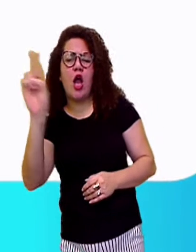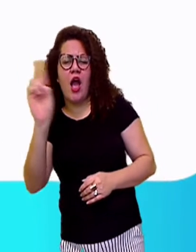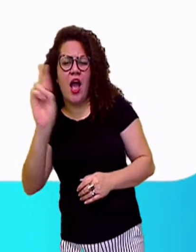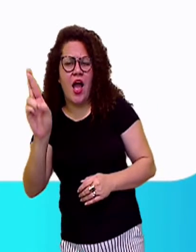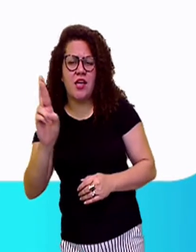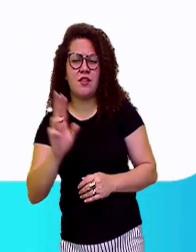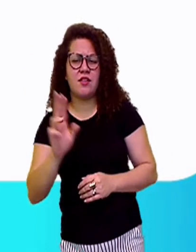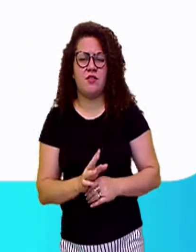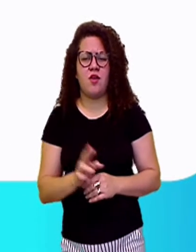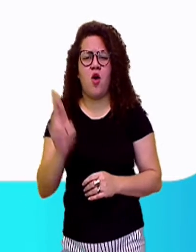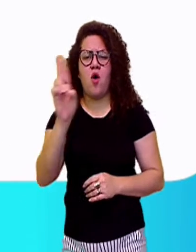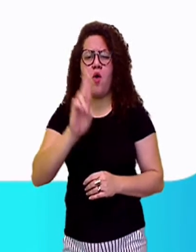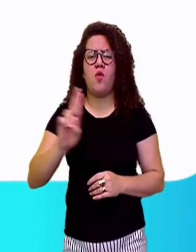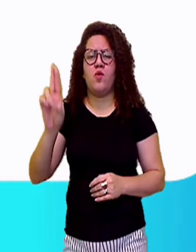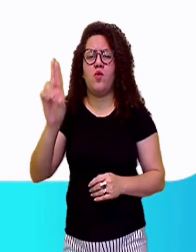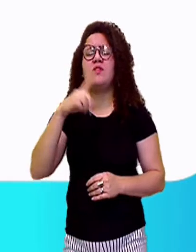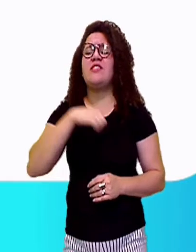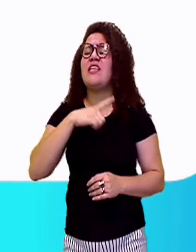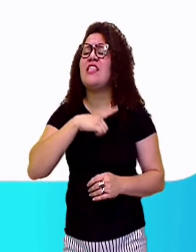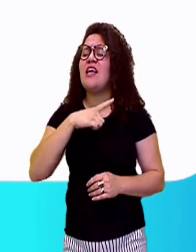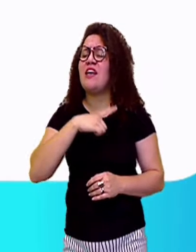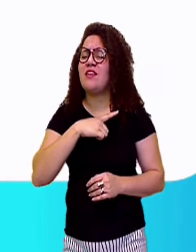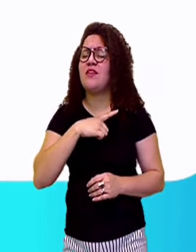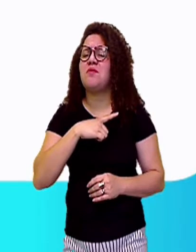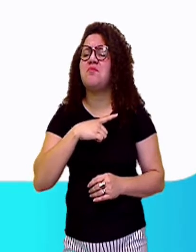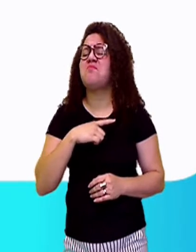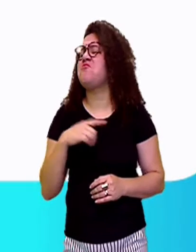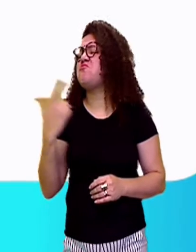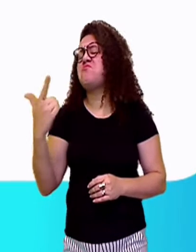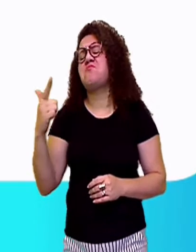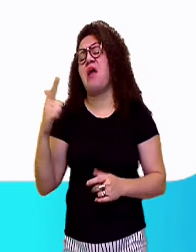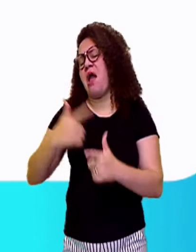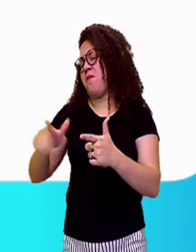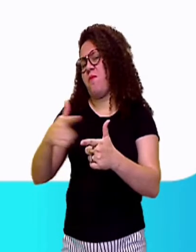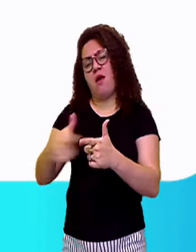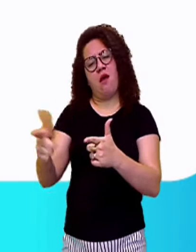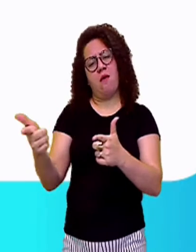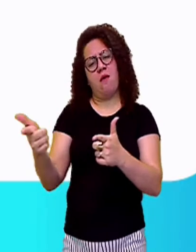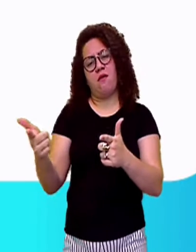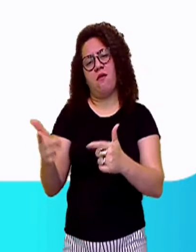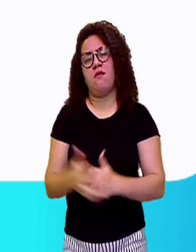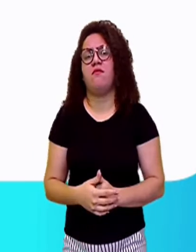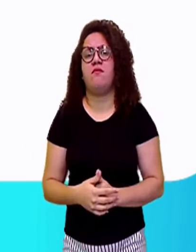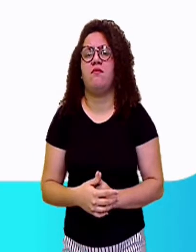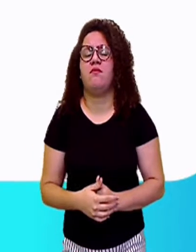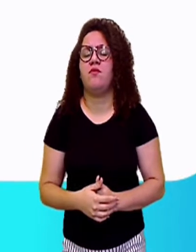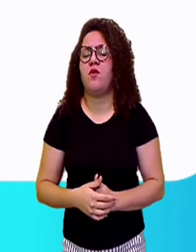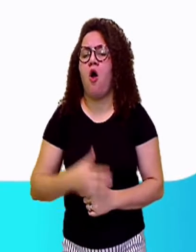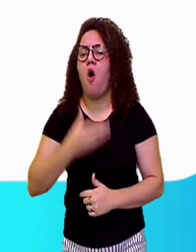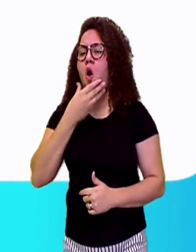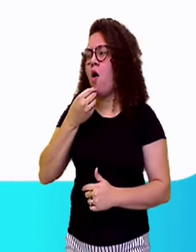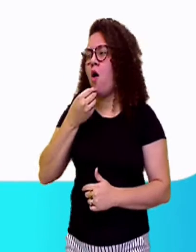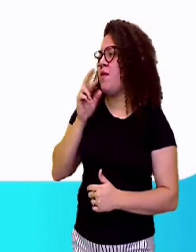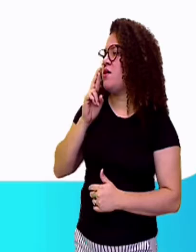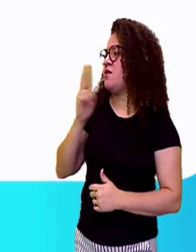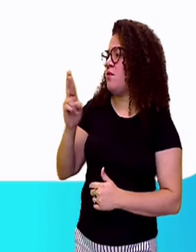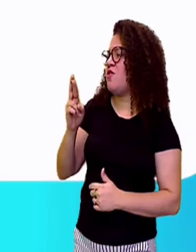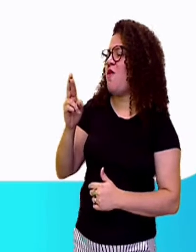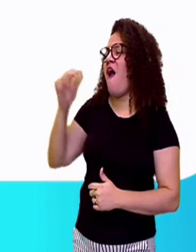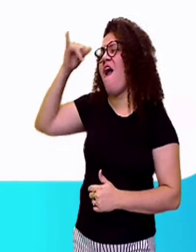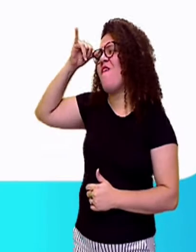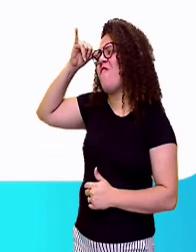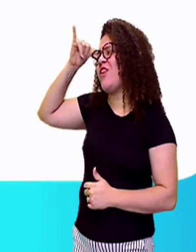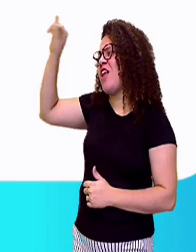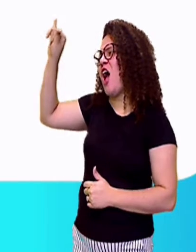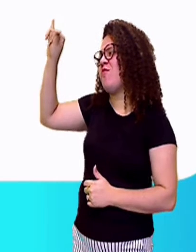R$ 5. Use o que você tem. Qual é o problema? Olha o que ele responde: estou